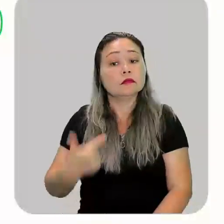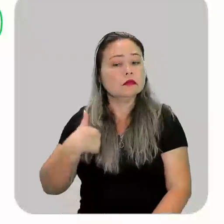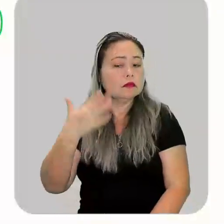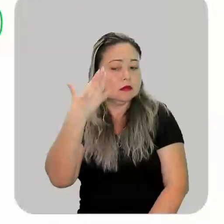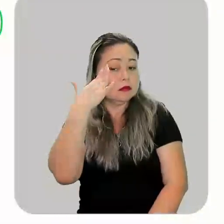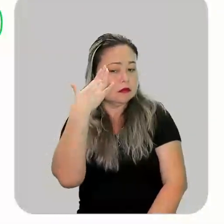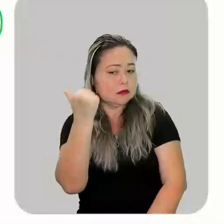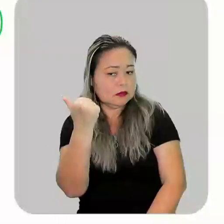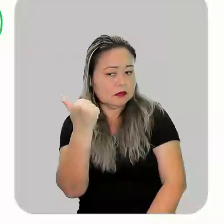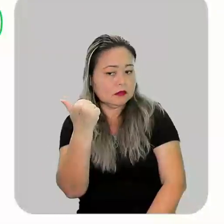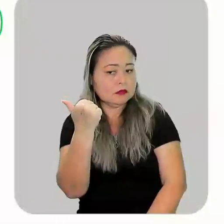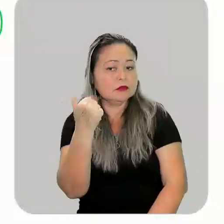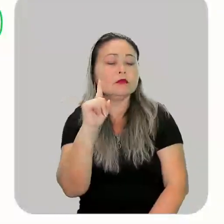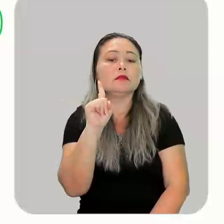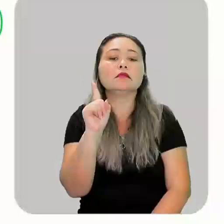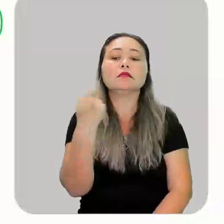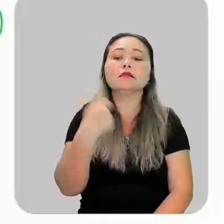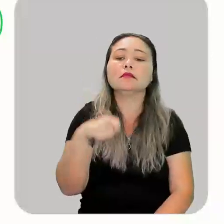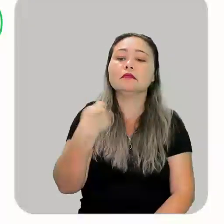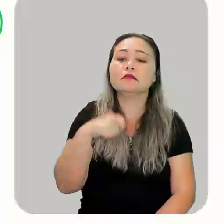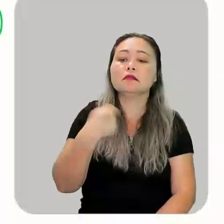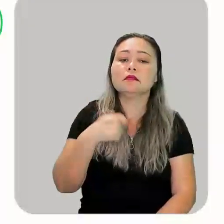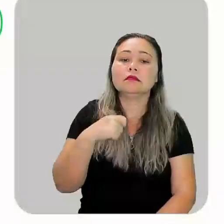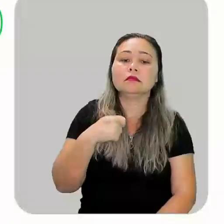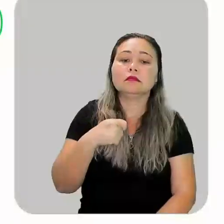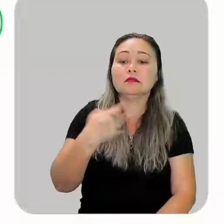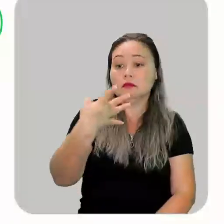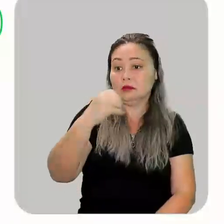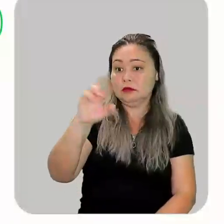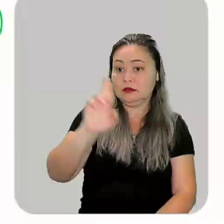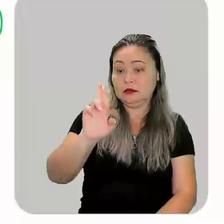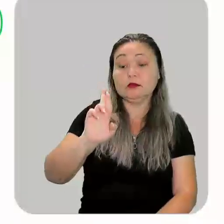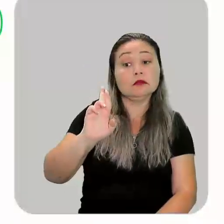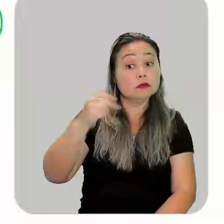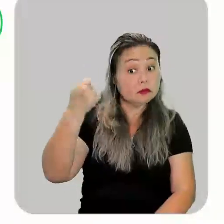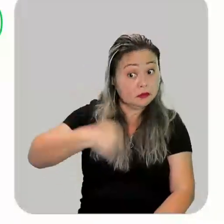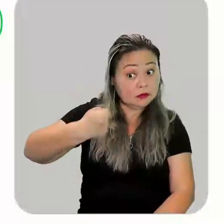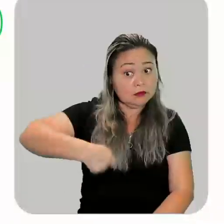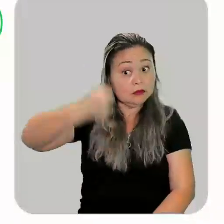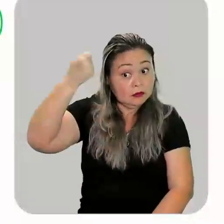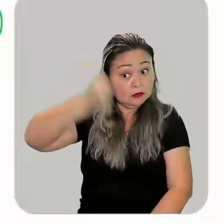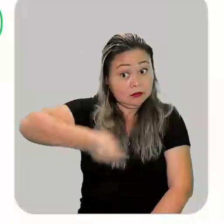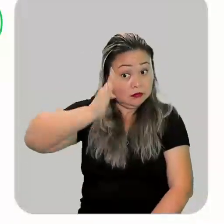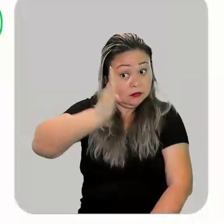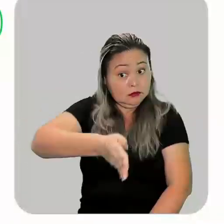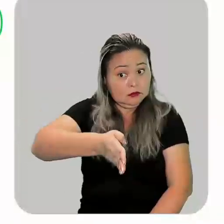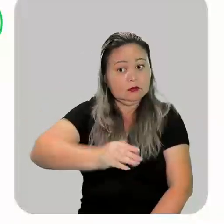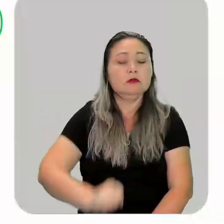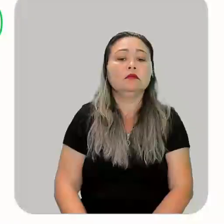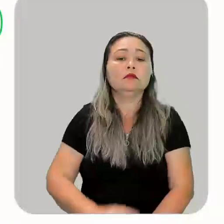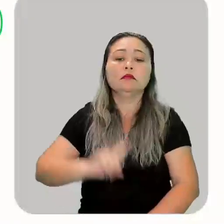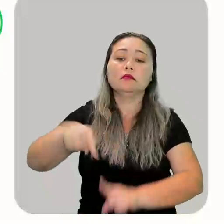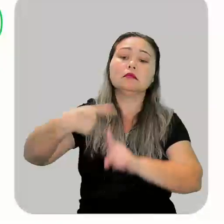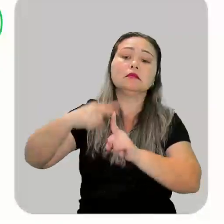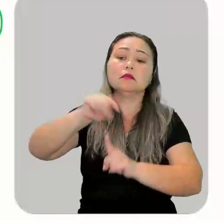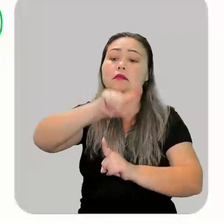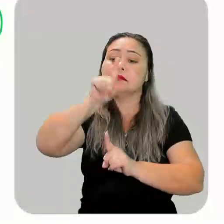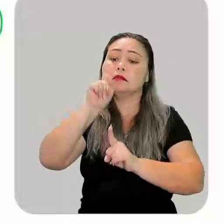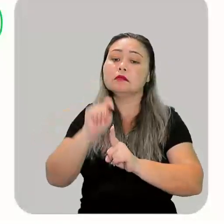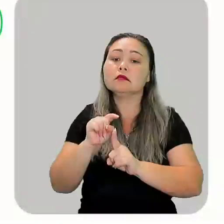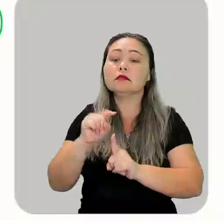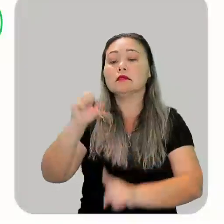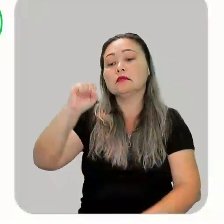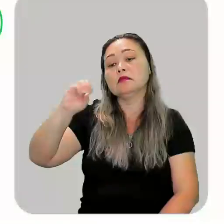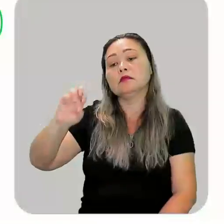já sei que ele precisa pagar 40 de assinatura. Isso, essa é fixa. 40 mais alguma coisa tem